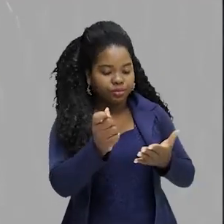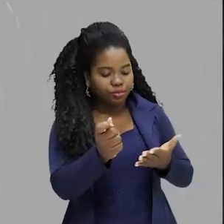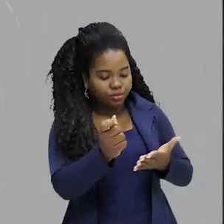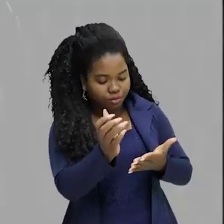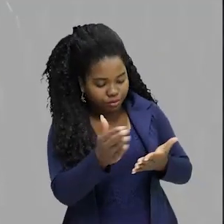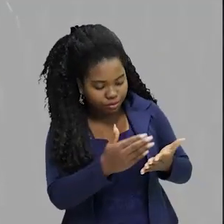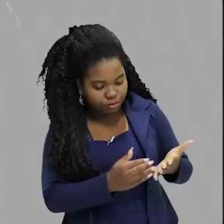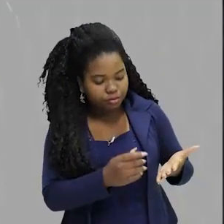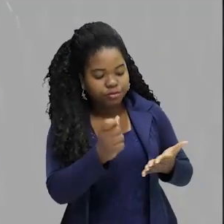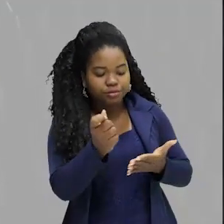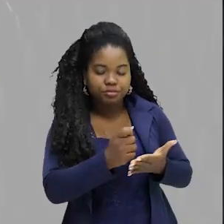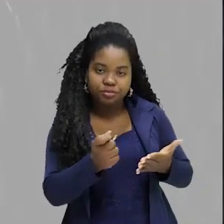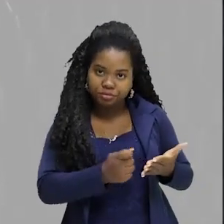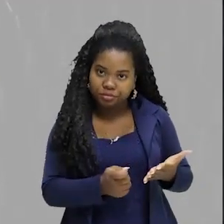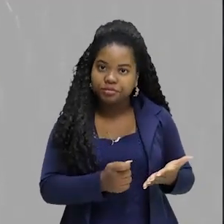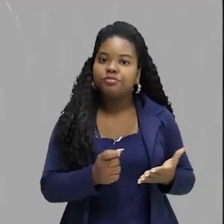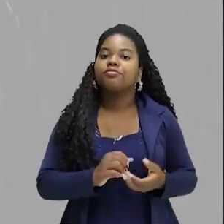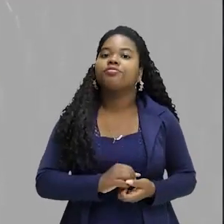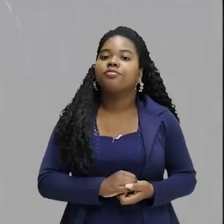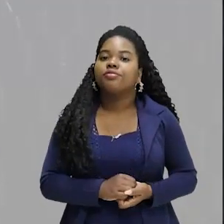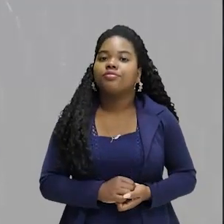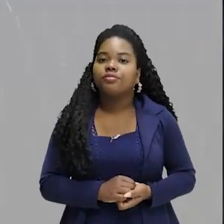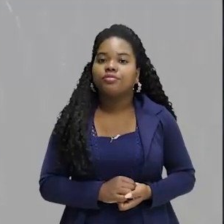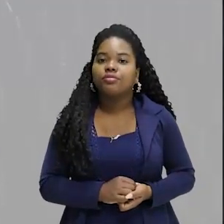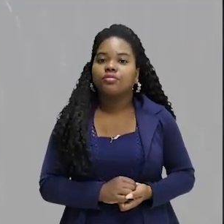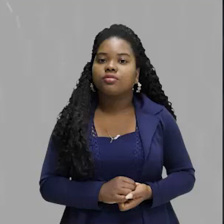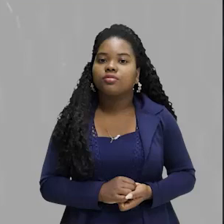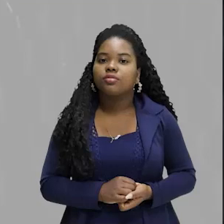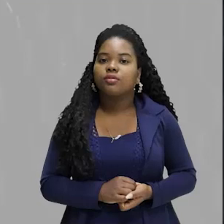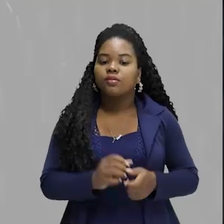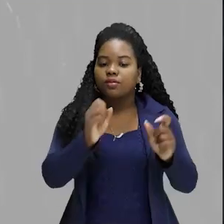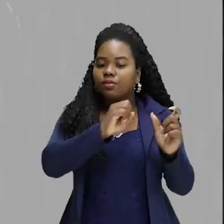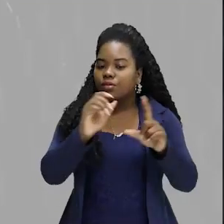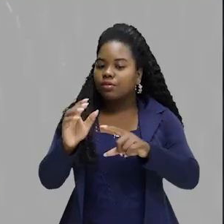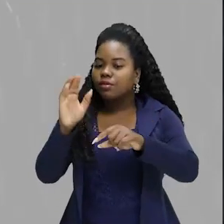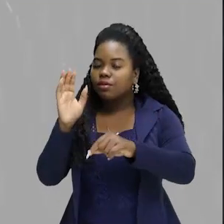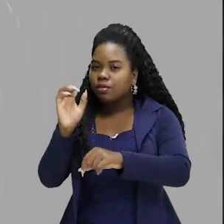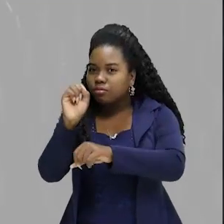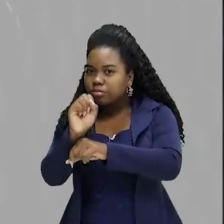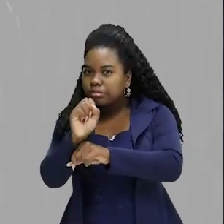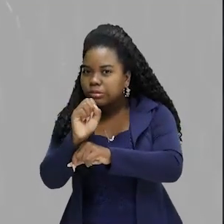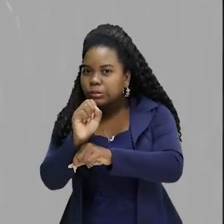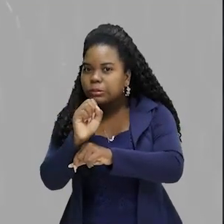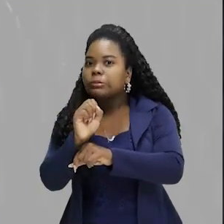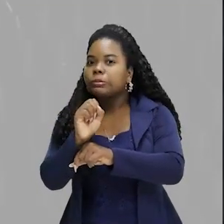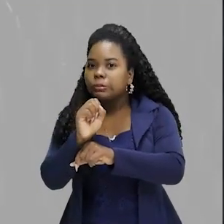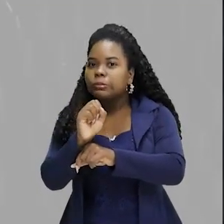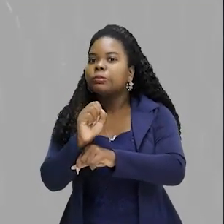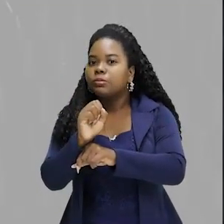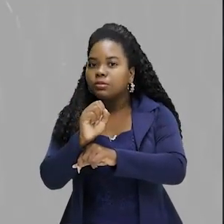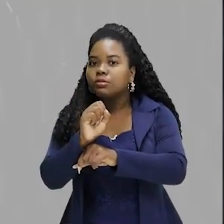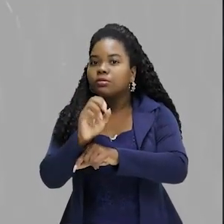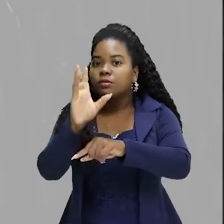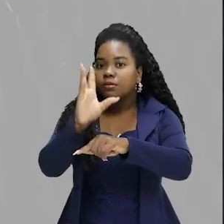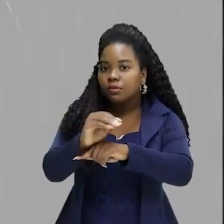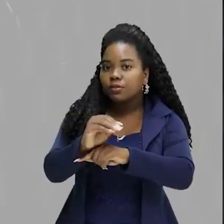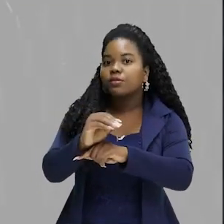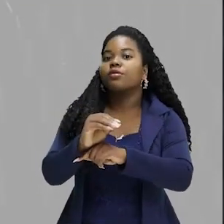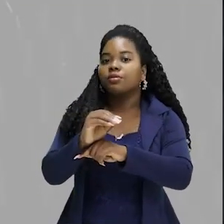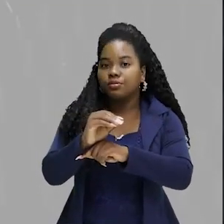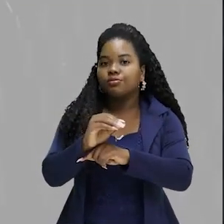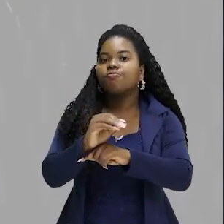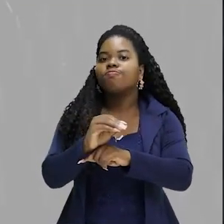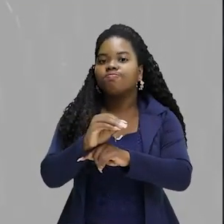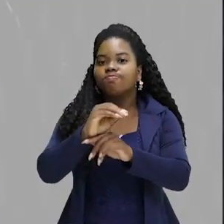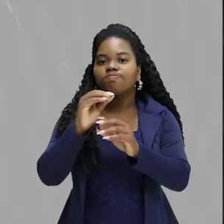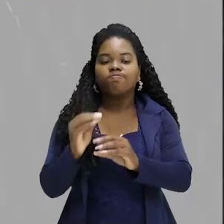suas devidas anotações, certo? E aquela figura, aquele gráfico, tabela que chamar a sua atenção, printa a tela,